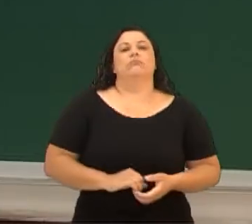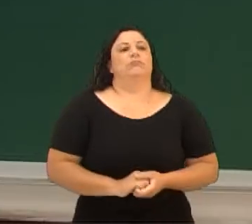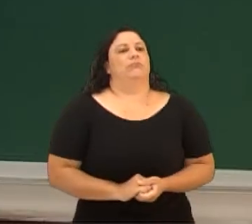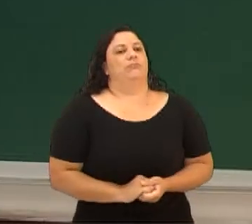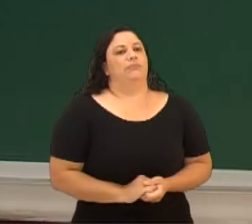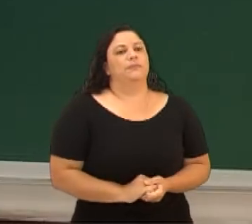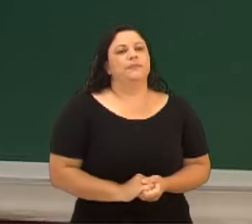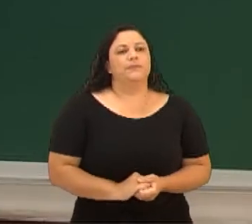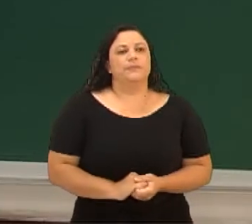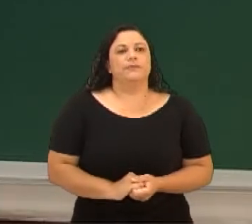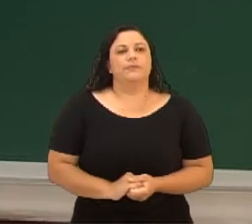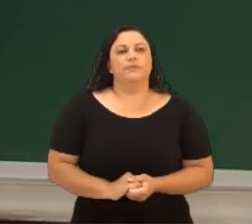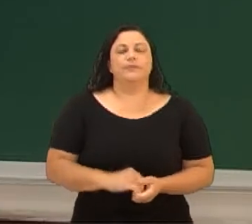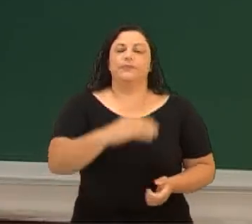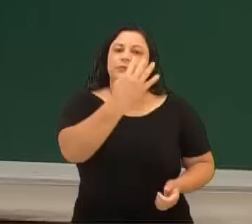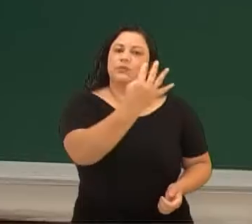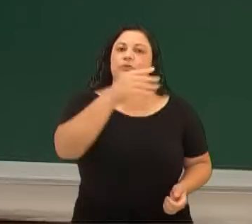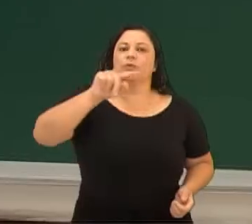tem aqui, ó.